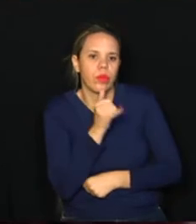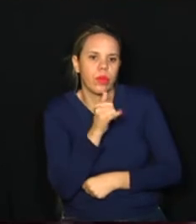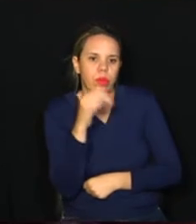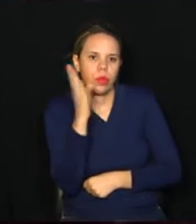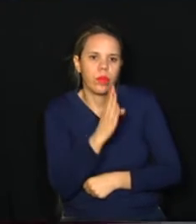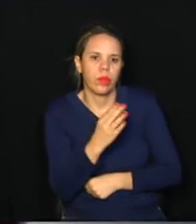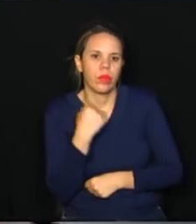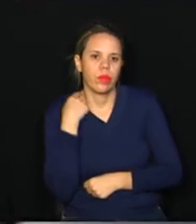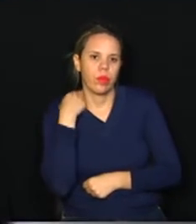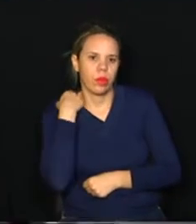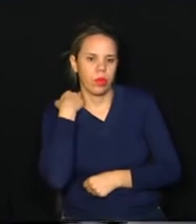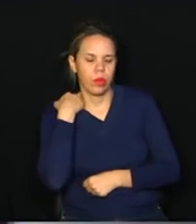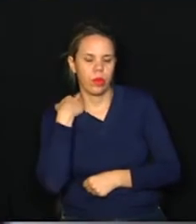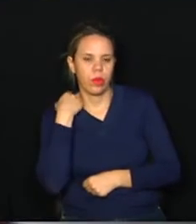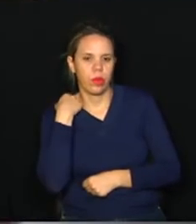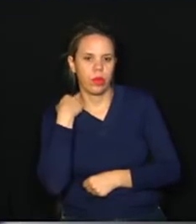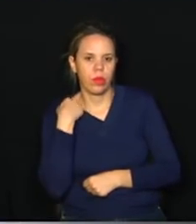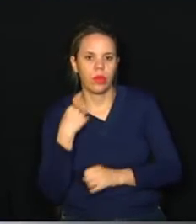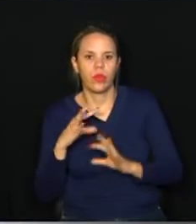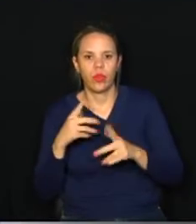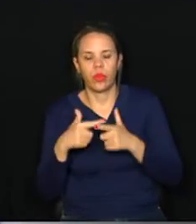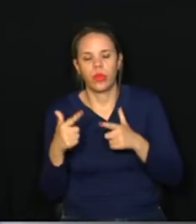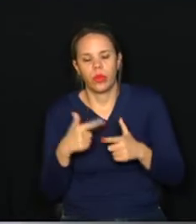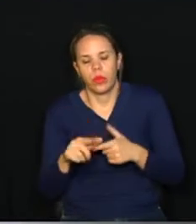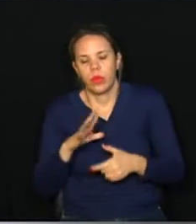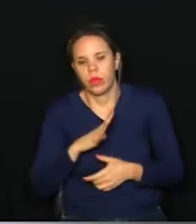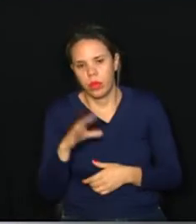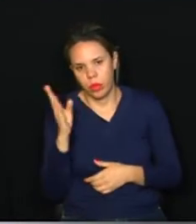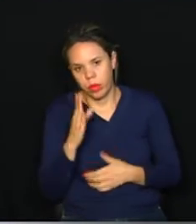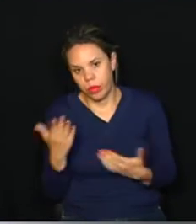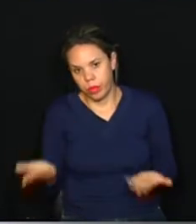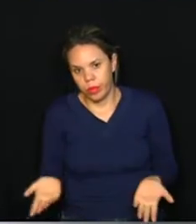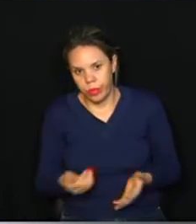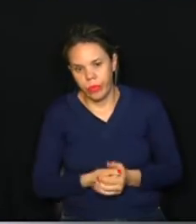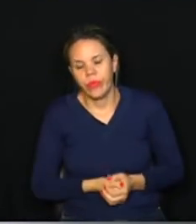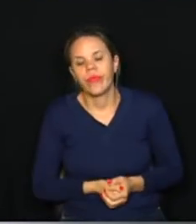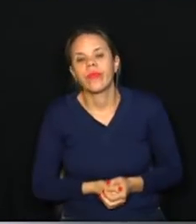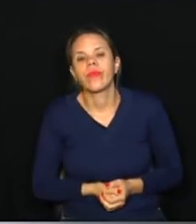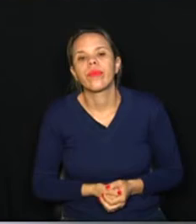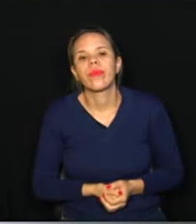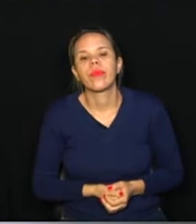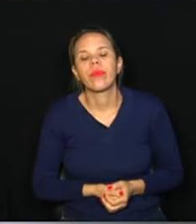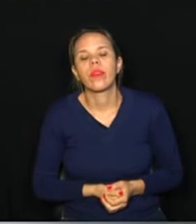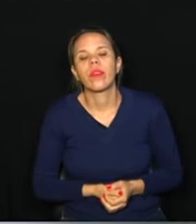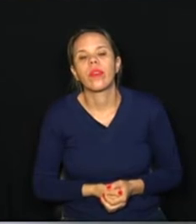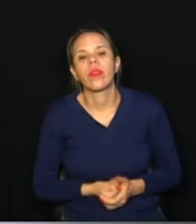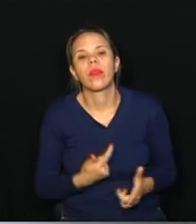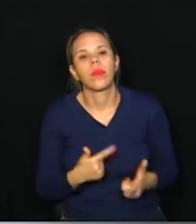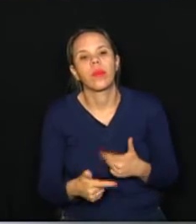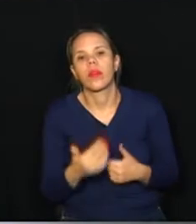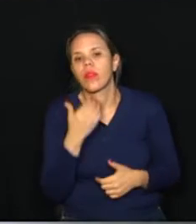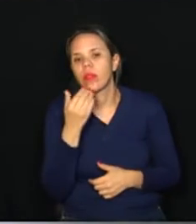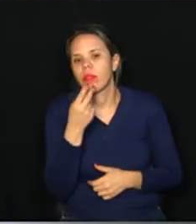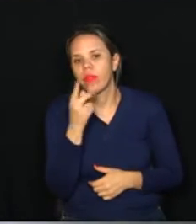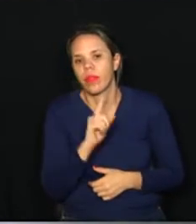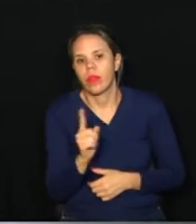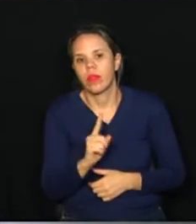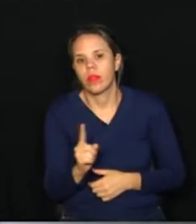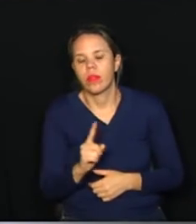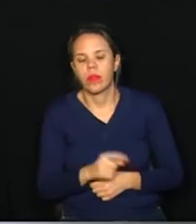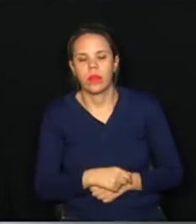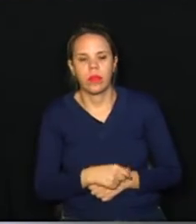Brasil, com todas as deficiências que temos. Então, essa falácia não cabe mais. Não